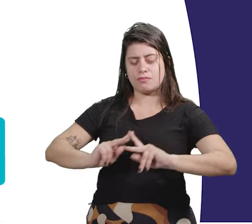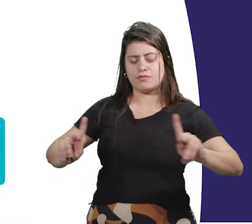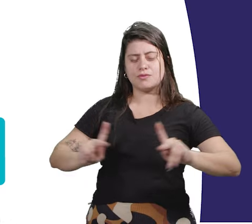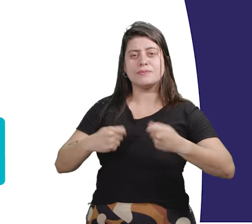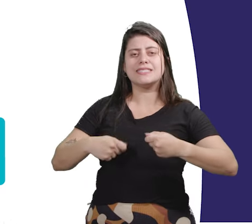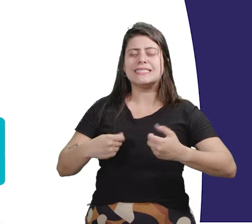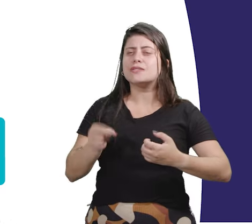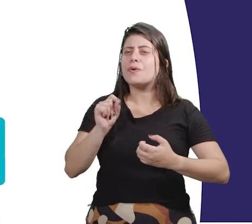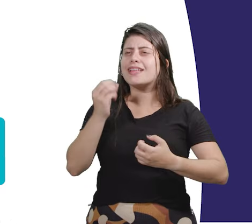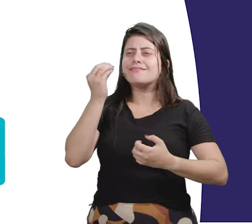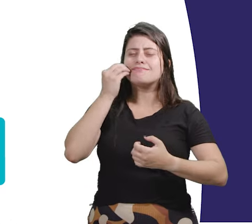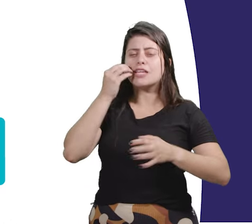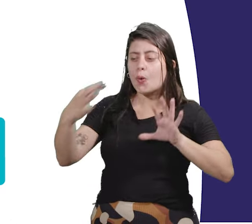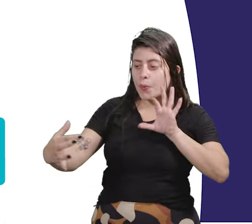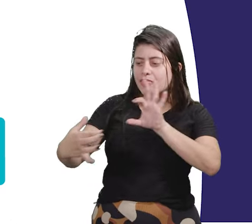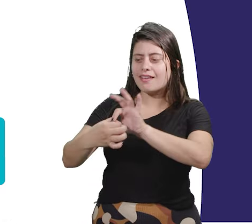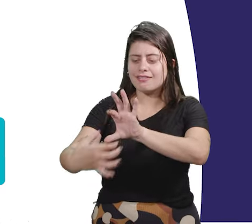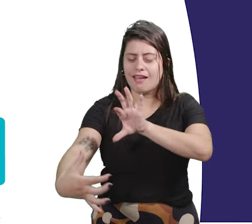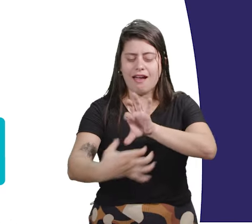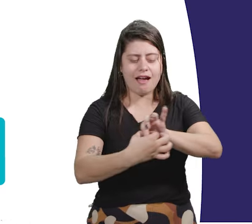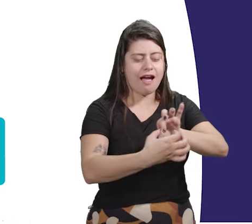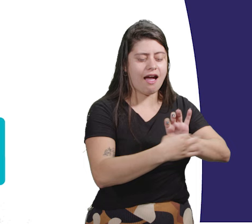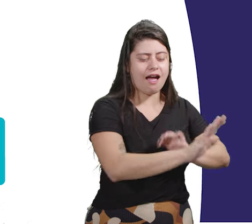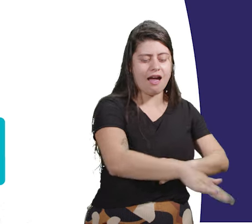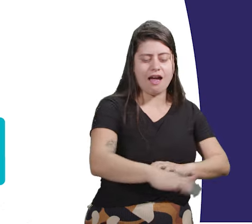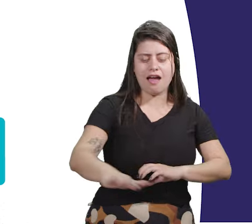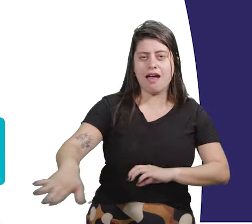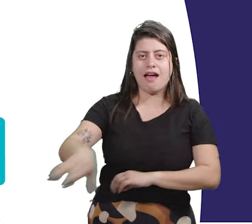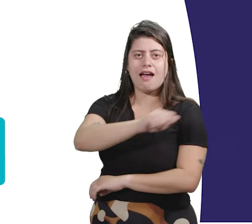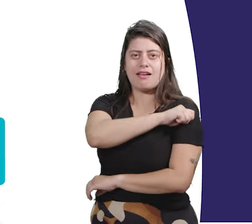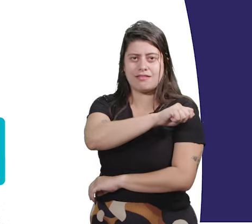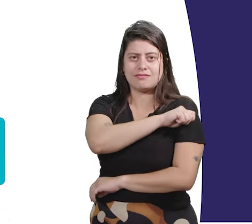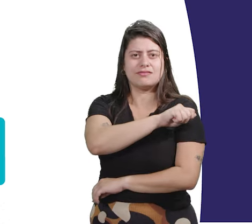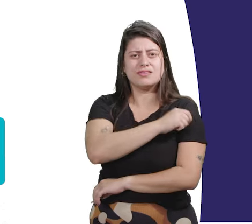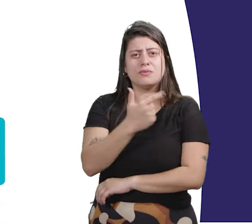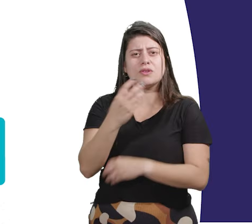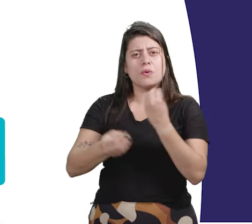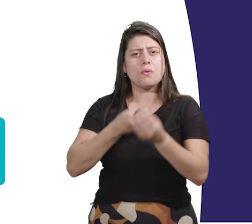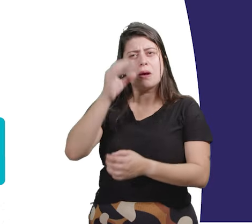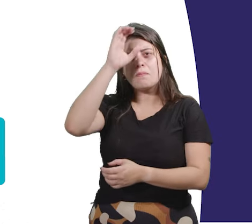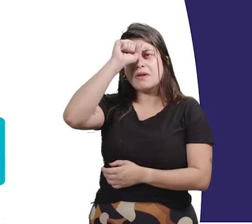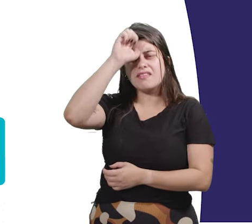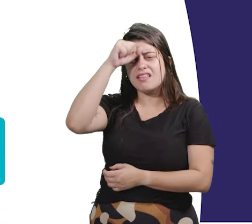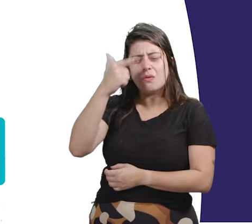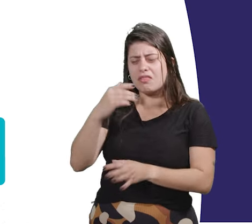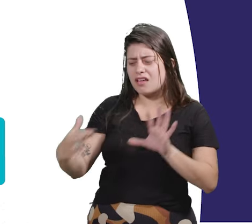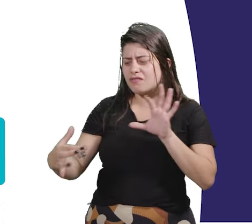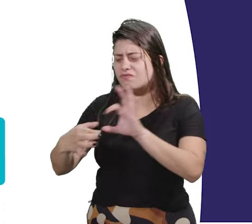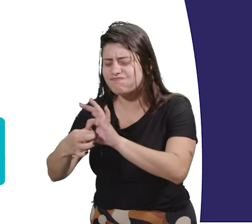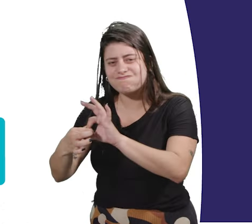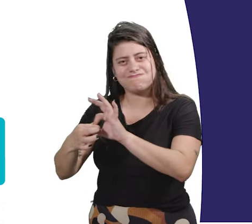alunos, né? Não tem como você ter aprendizagem sem vínculo, sem conexão.